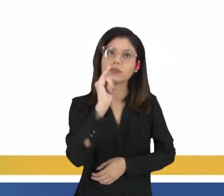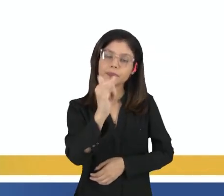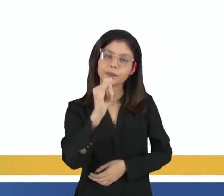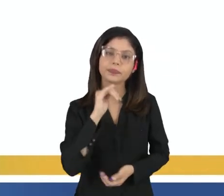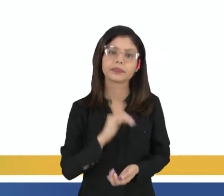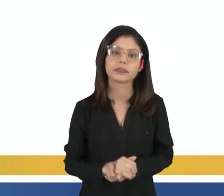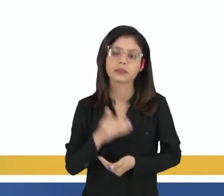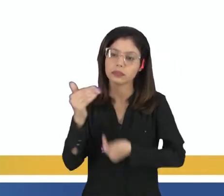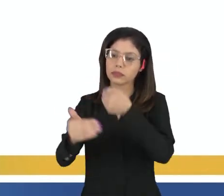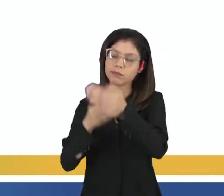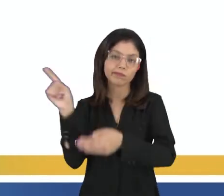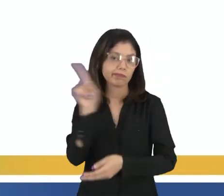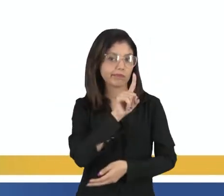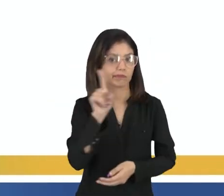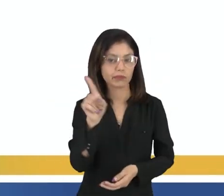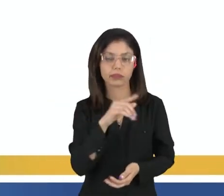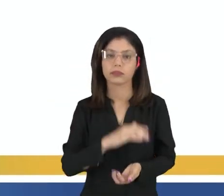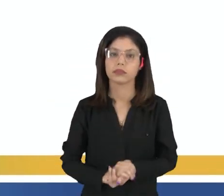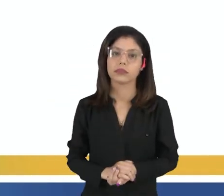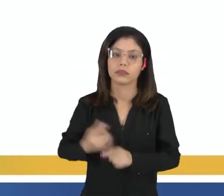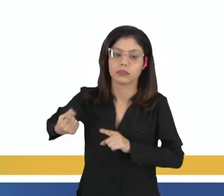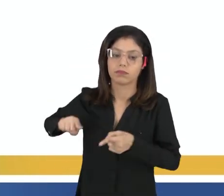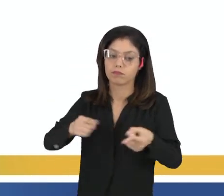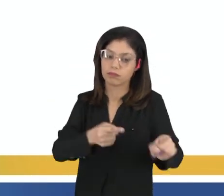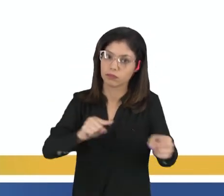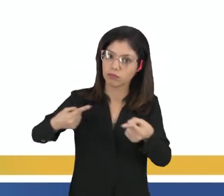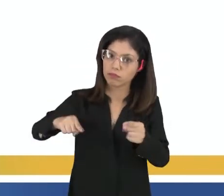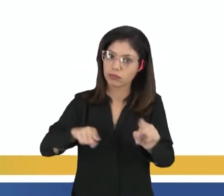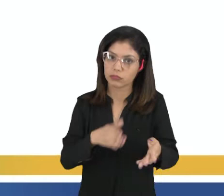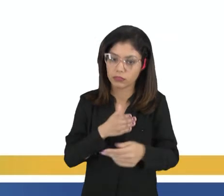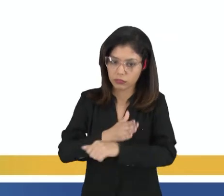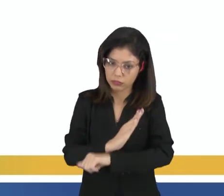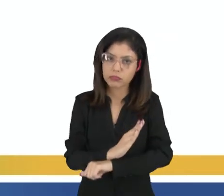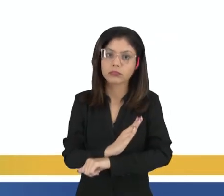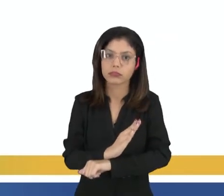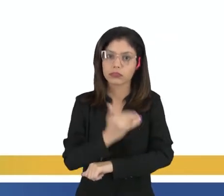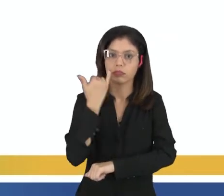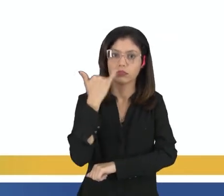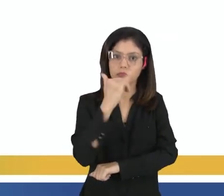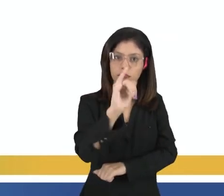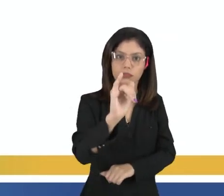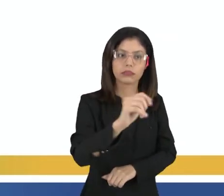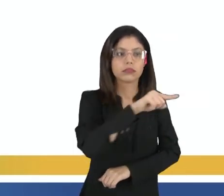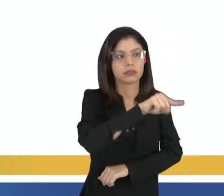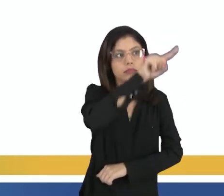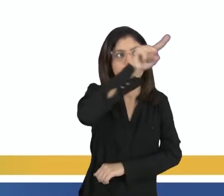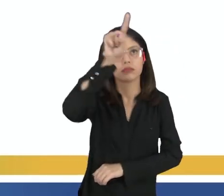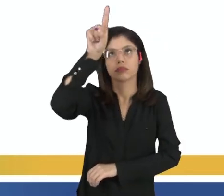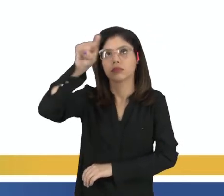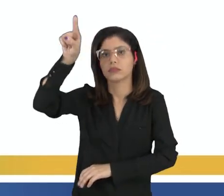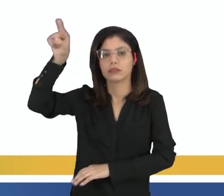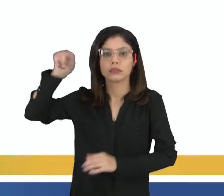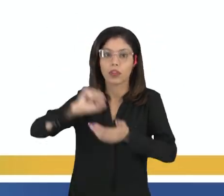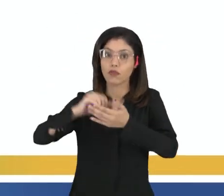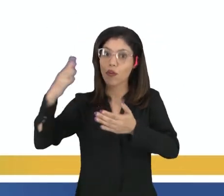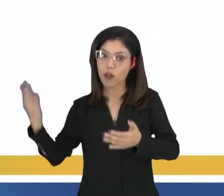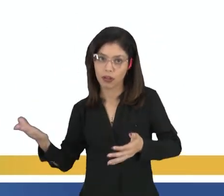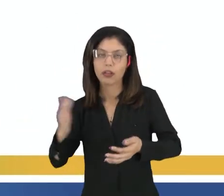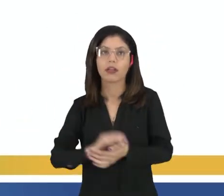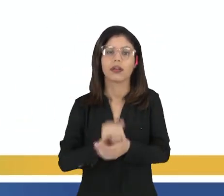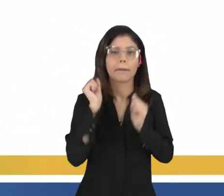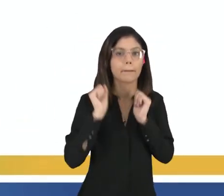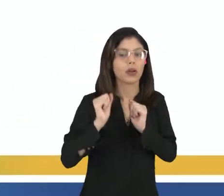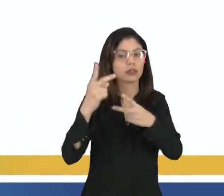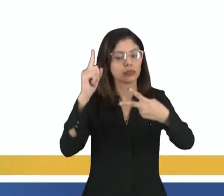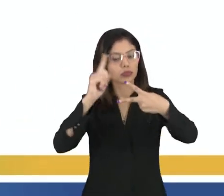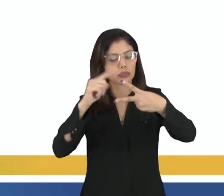é um processo não espontâneo, provocada pela passagem da corrente elétrica vindo de uma fonte externa. E pode ser de